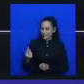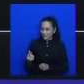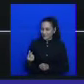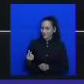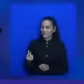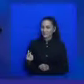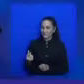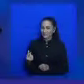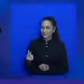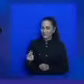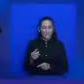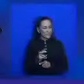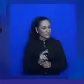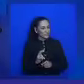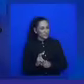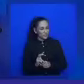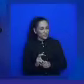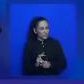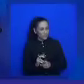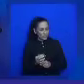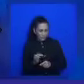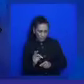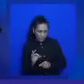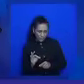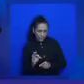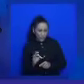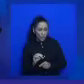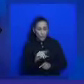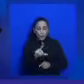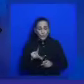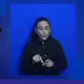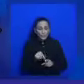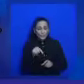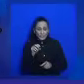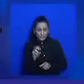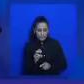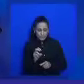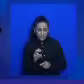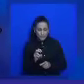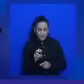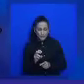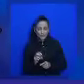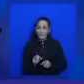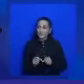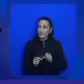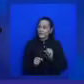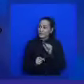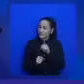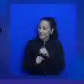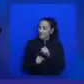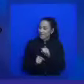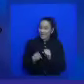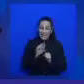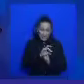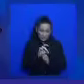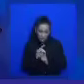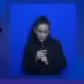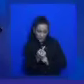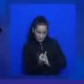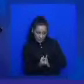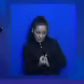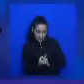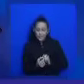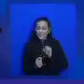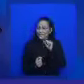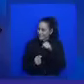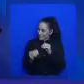e 71. Por favor, senhoras auditoras, as senhoras confirmam os 5 números sorteados? Sim, confirmo. Uma de cada vez, por